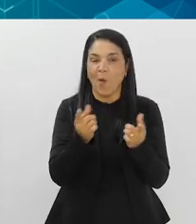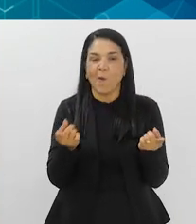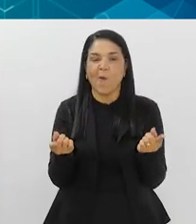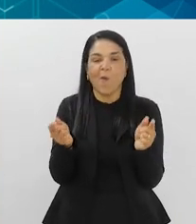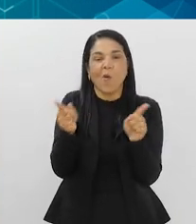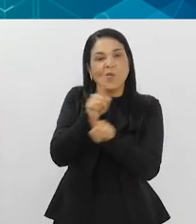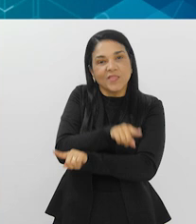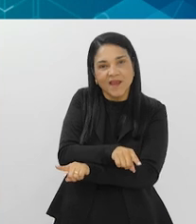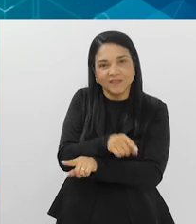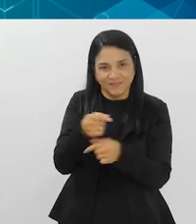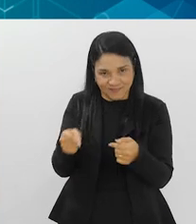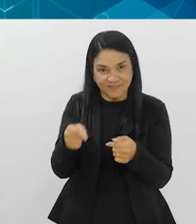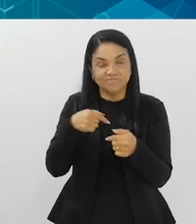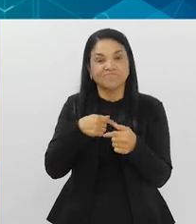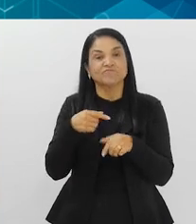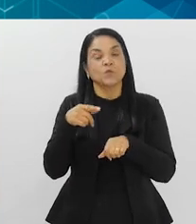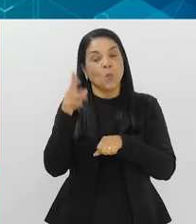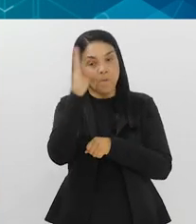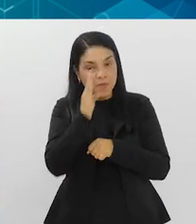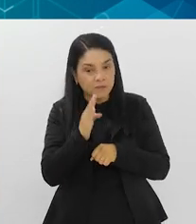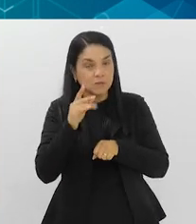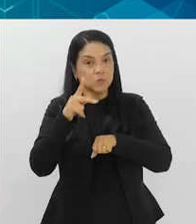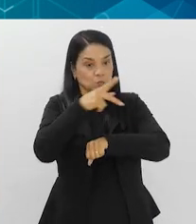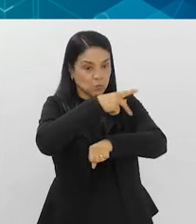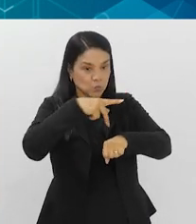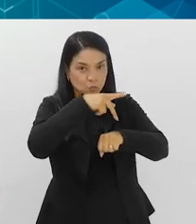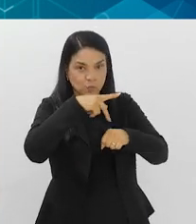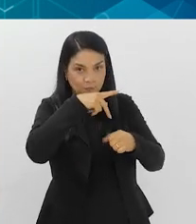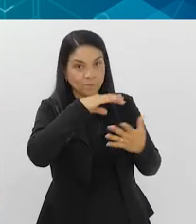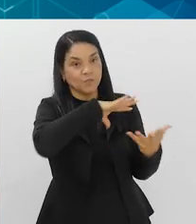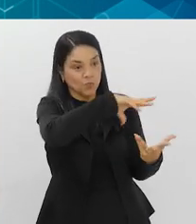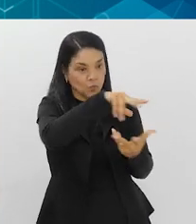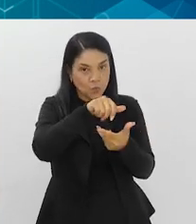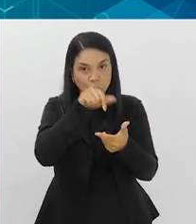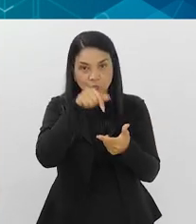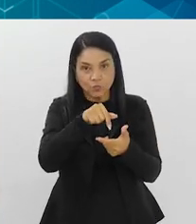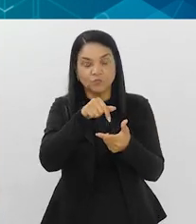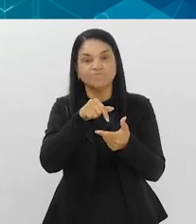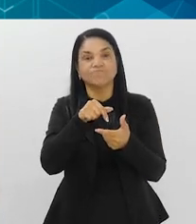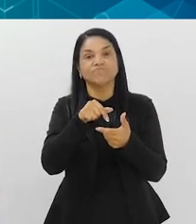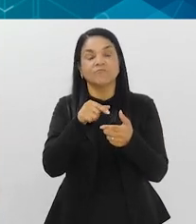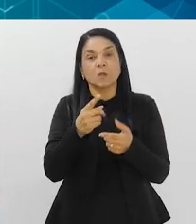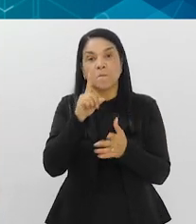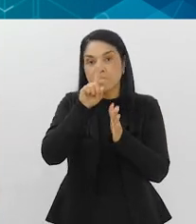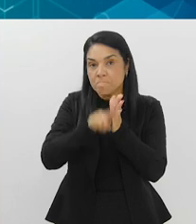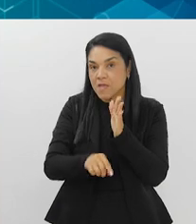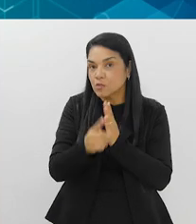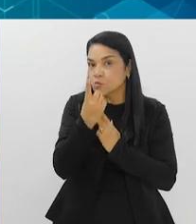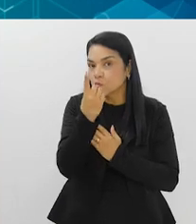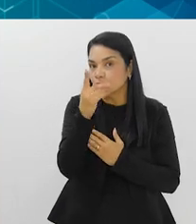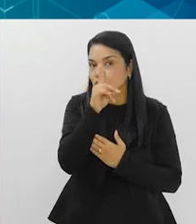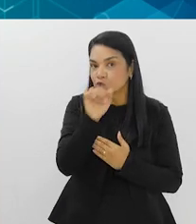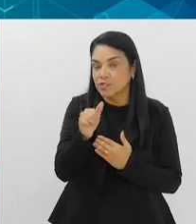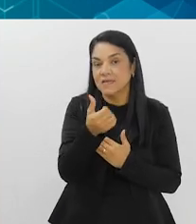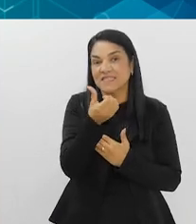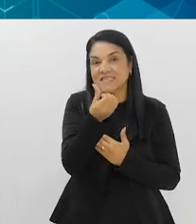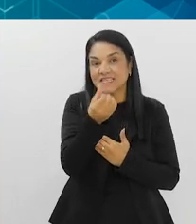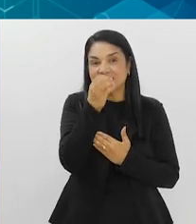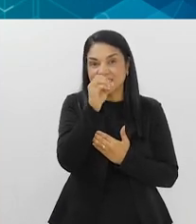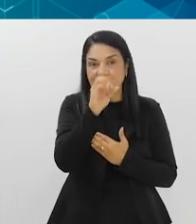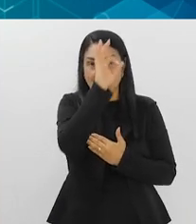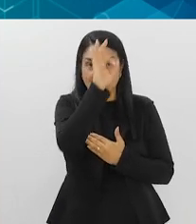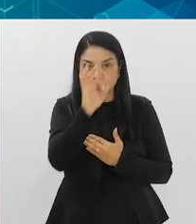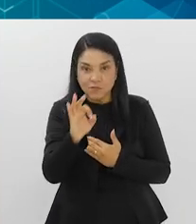contrário. A gente vê isso tanto no Brasil quanto em outros países ao redor do mundo, que teve um aumento de produtividade, tem um aumento de engajamento, 60%